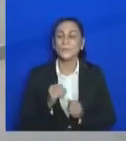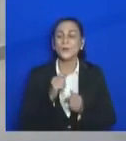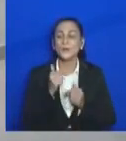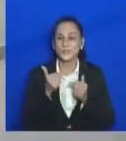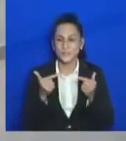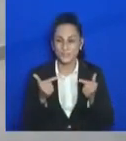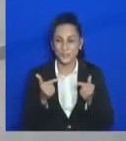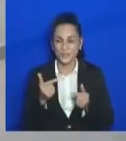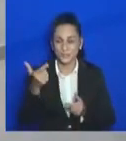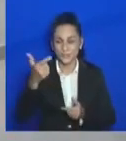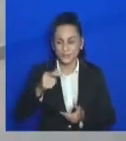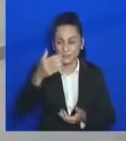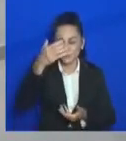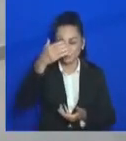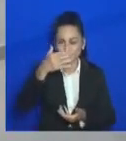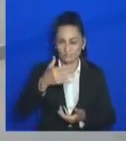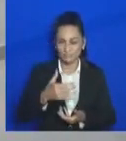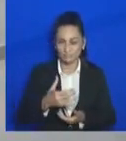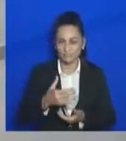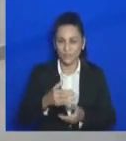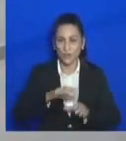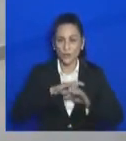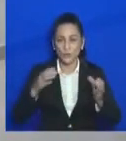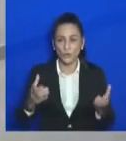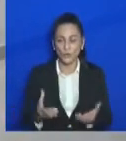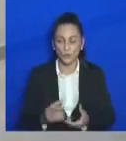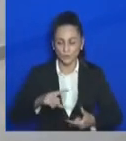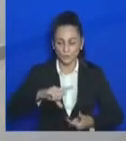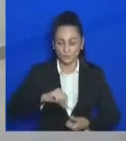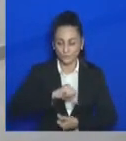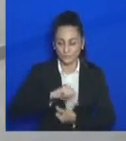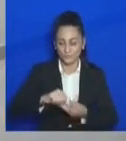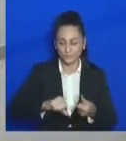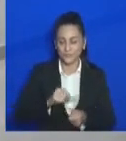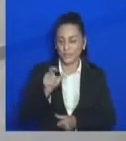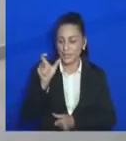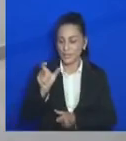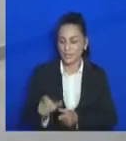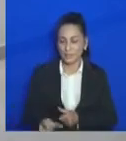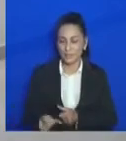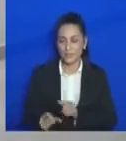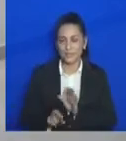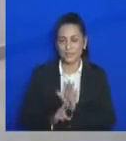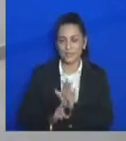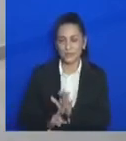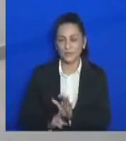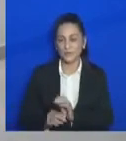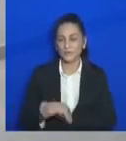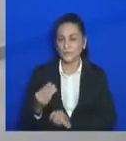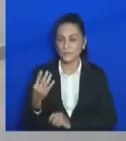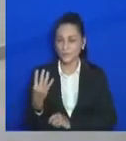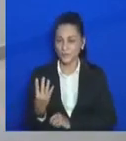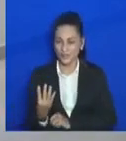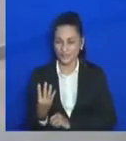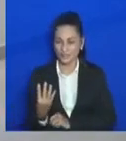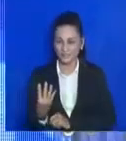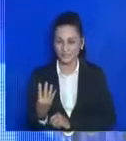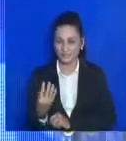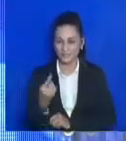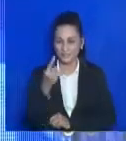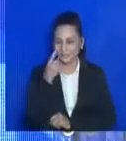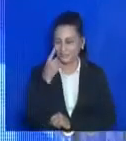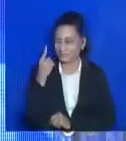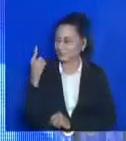Boa sorte. A bola já recolocada no suporte. O globo identificado. Agora para o sorteio do número correspondente à coluna número 4.